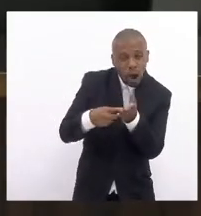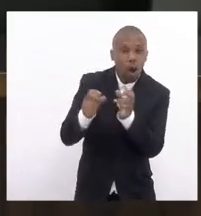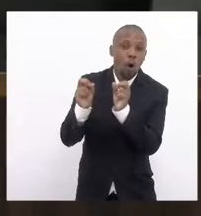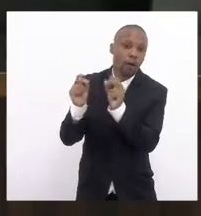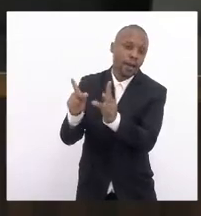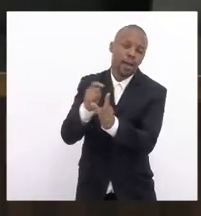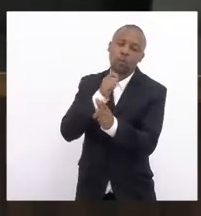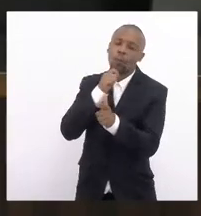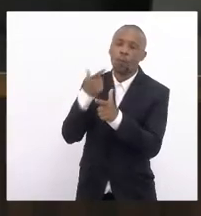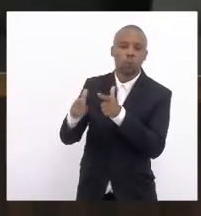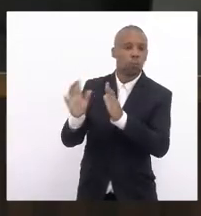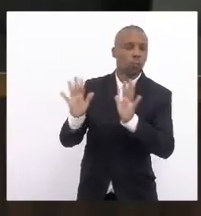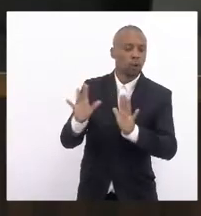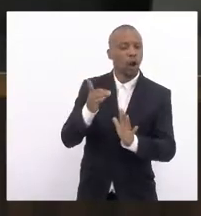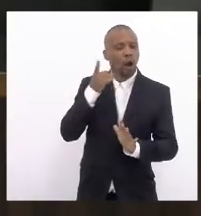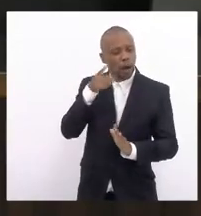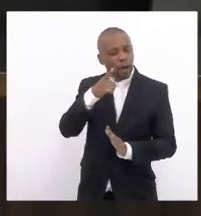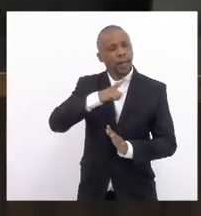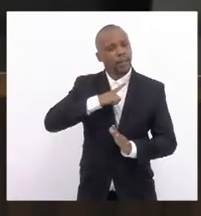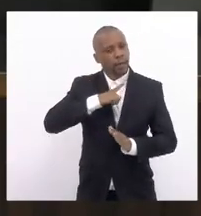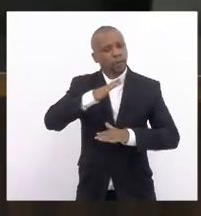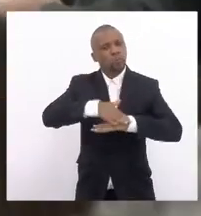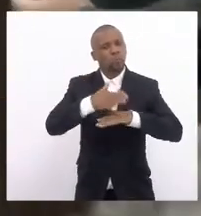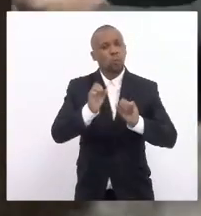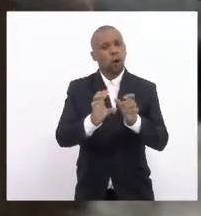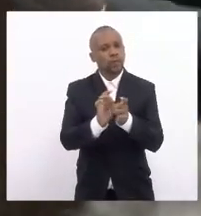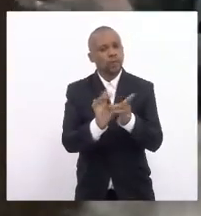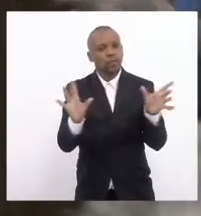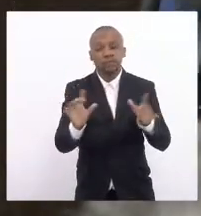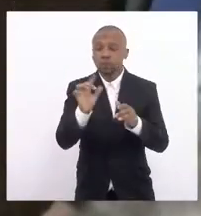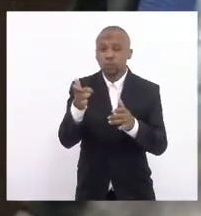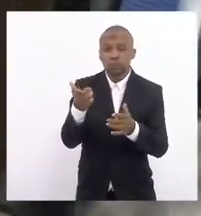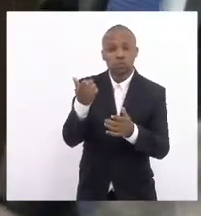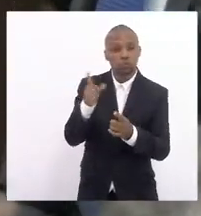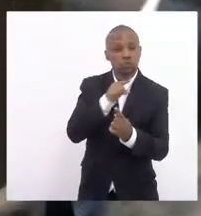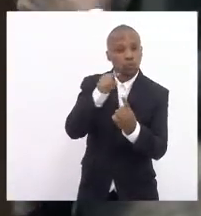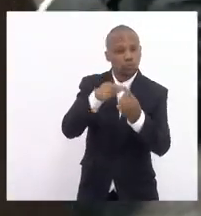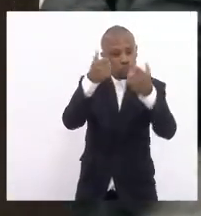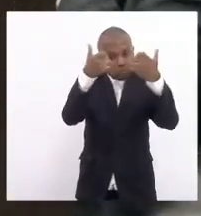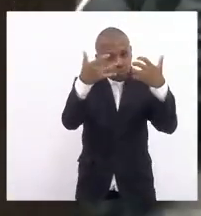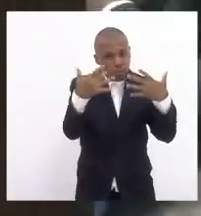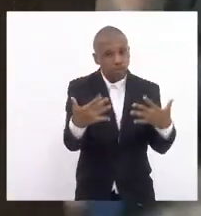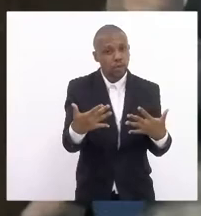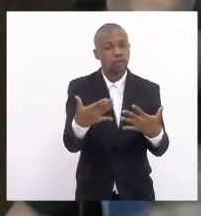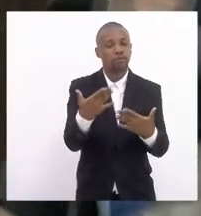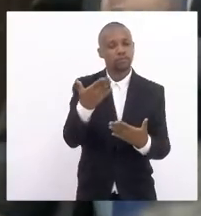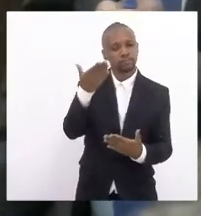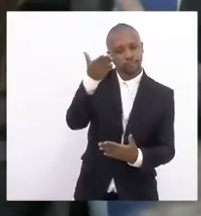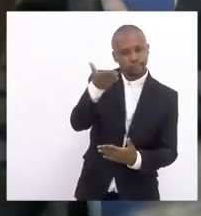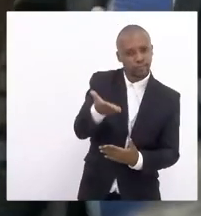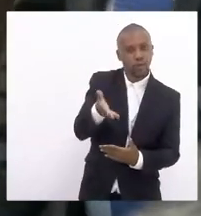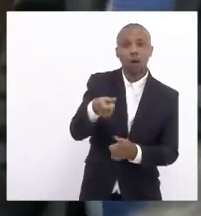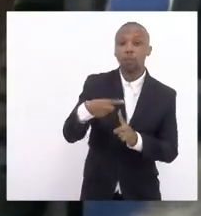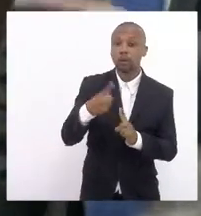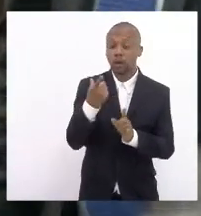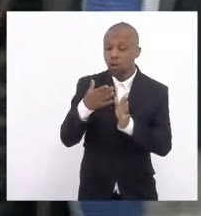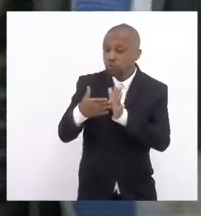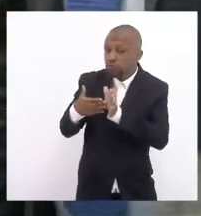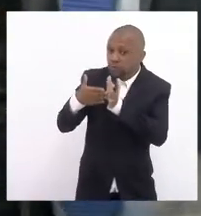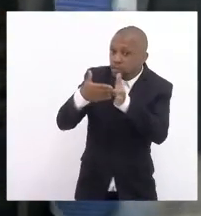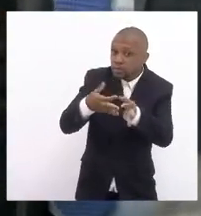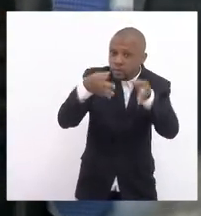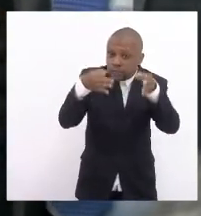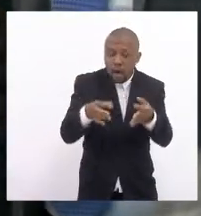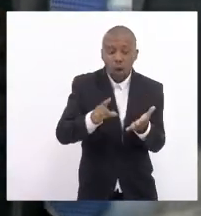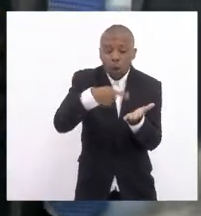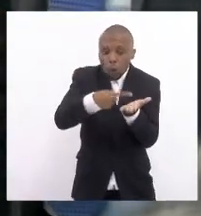deputado tem toda a autonomia de fazer... Sim, mas eu estou só explicando a Vossa Excelência, porque eu cumpro